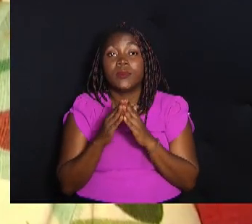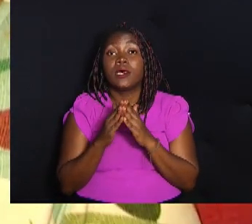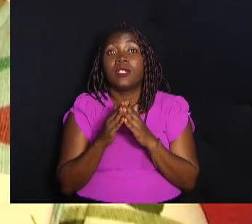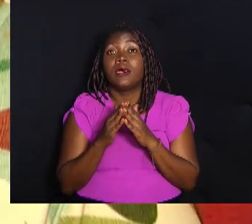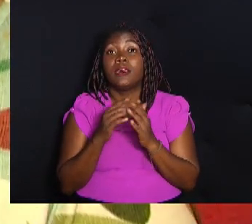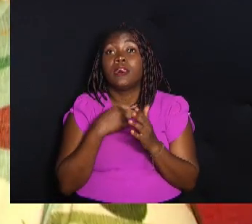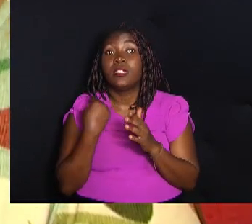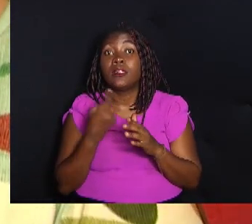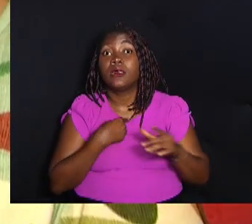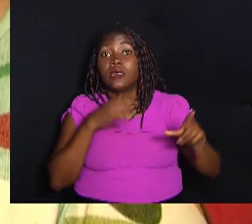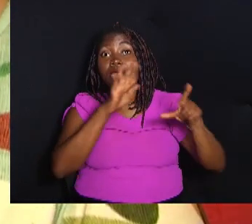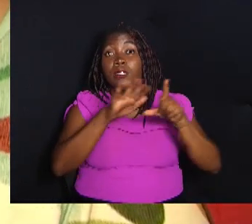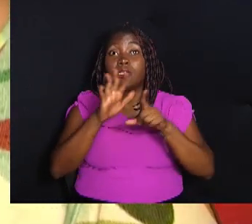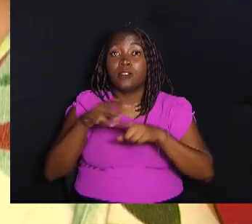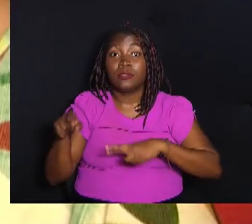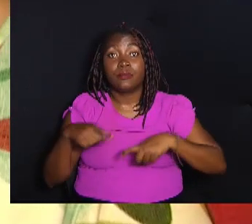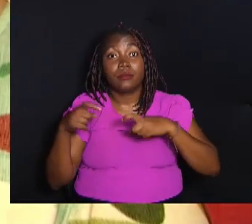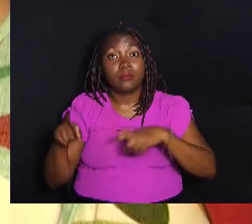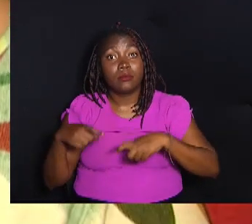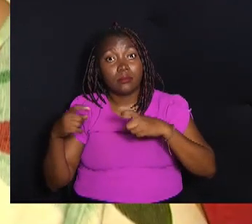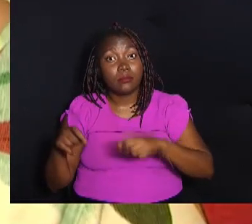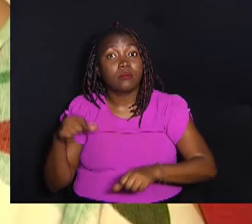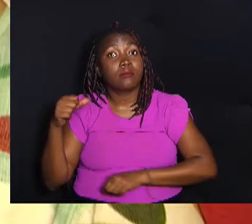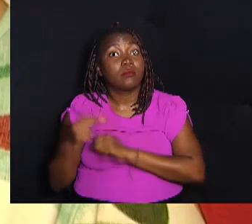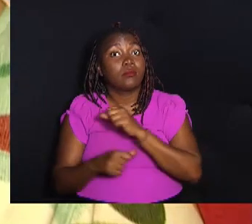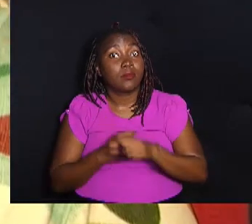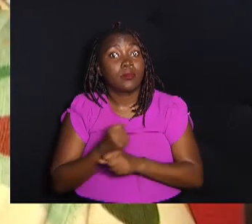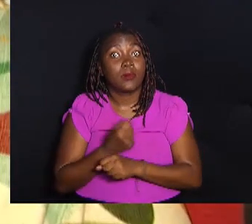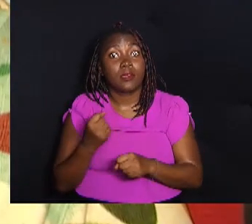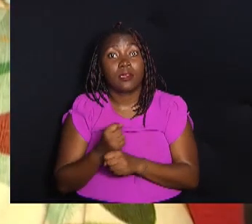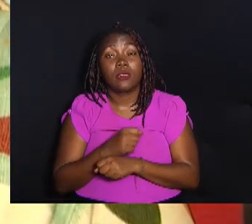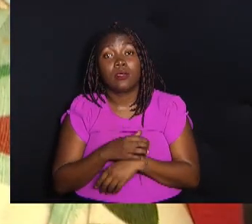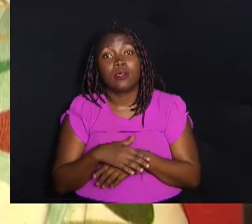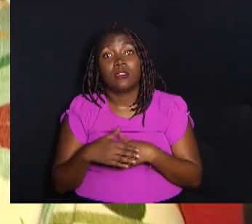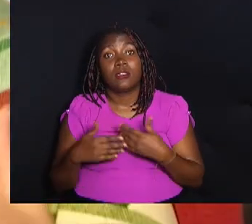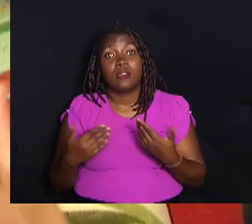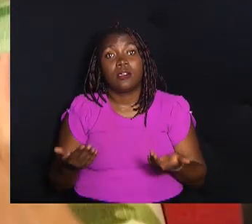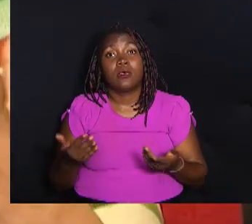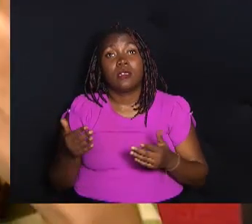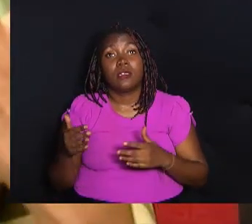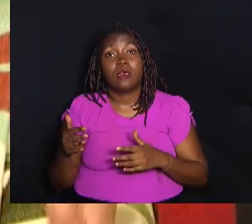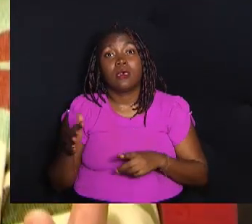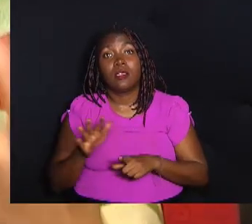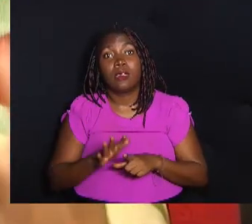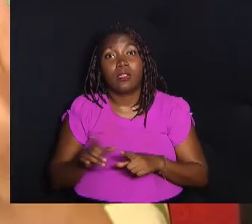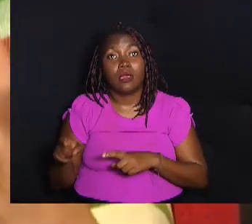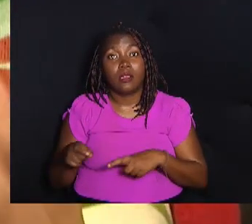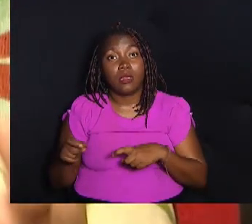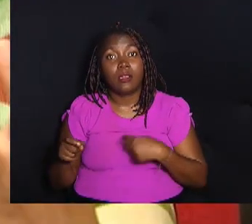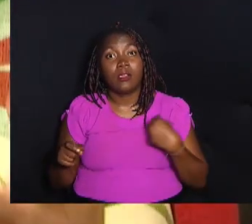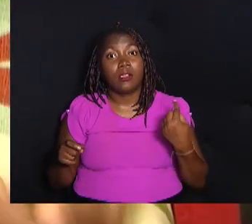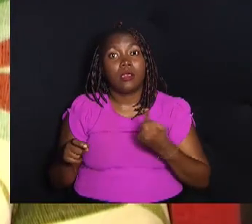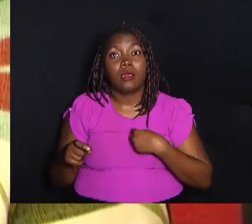áreas rurais estão sendo impermeabilizadas com obras né Então aquela áreas rurais que diz é o nosso verde o